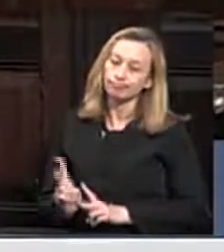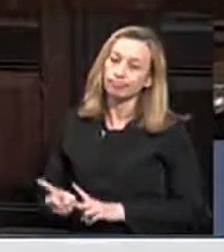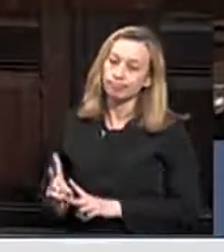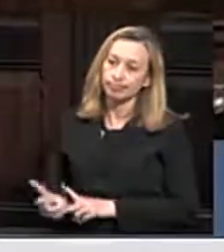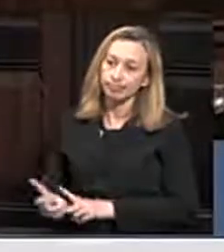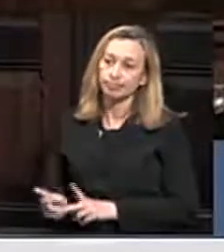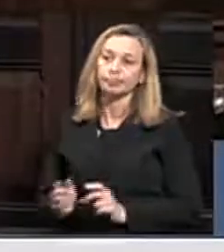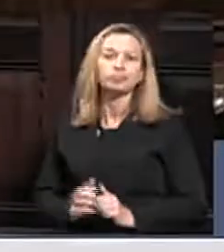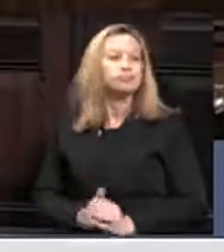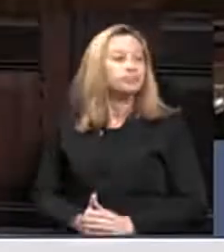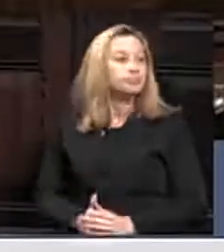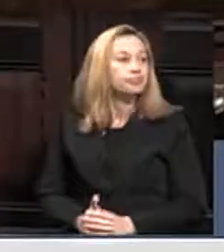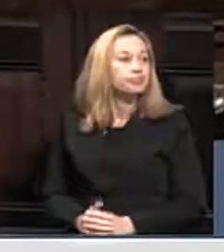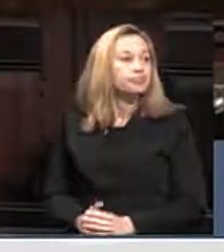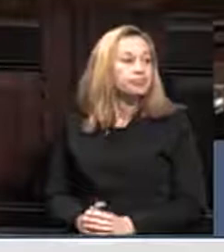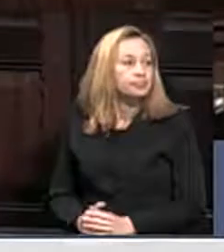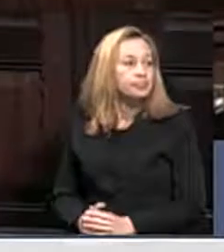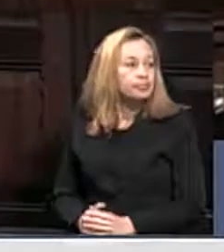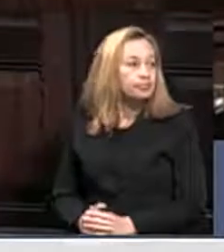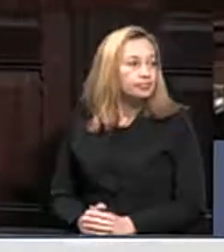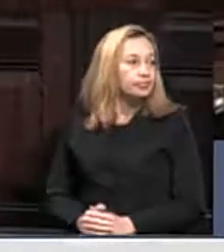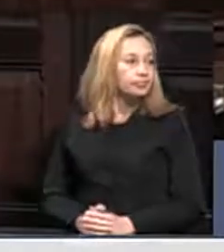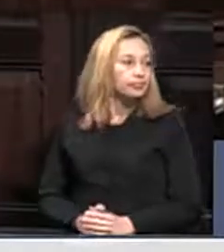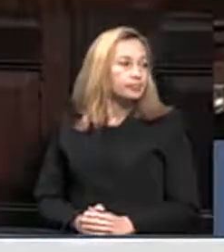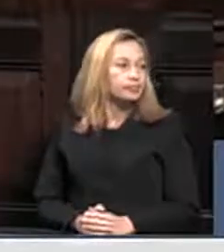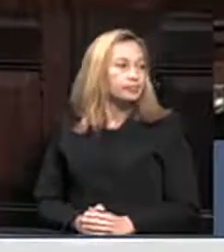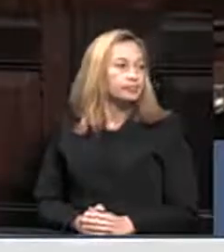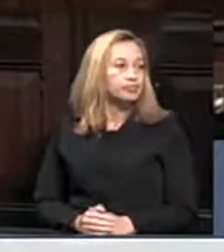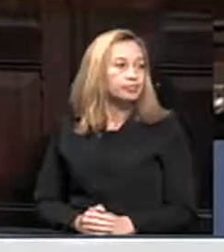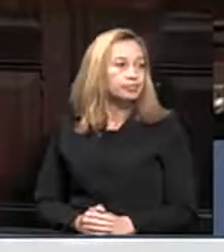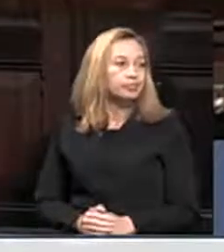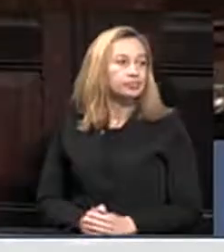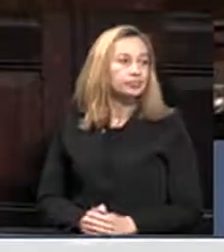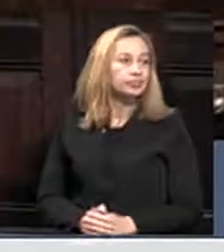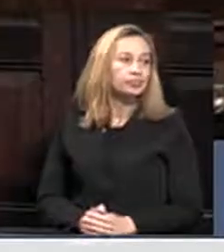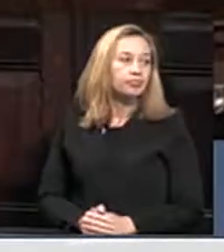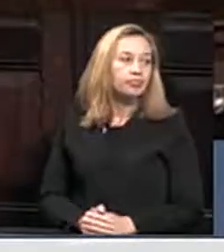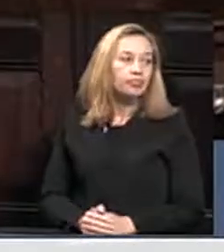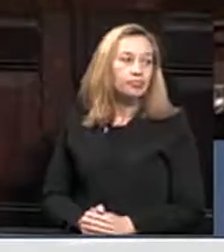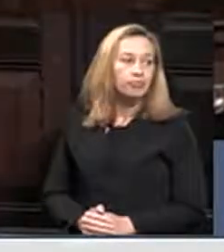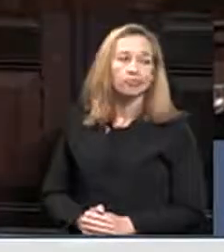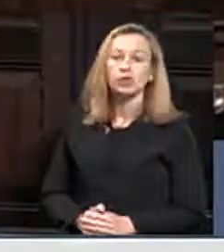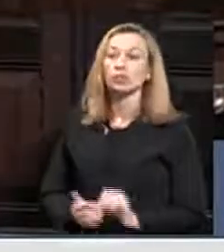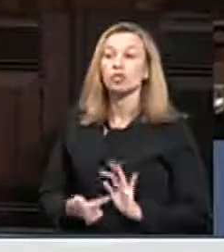sucessivamente quando vem admitindo